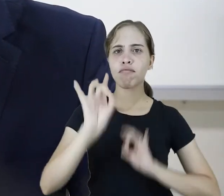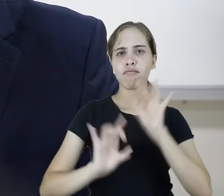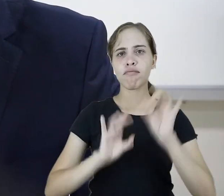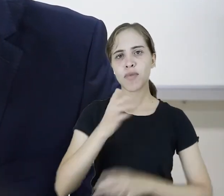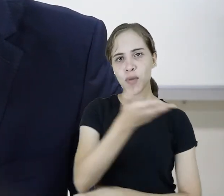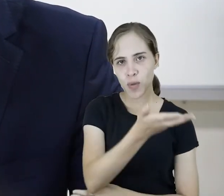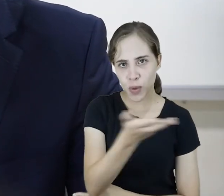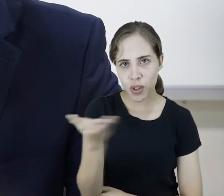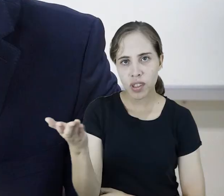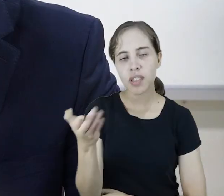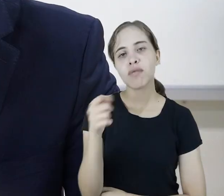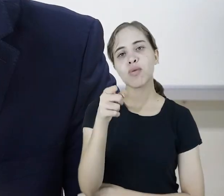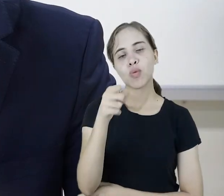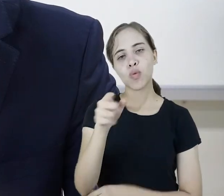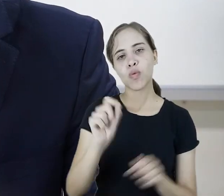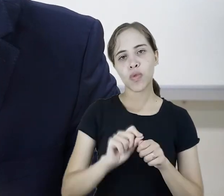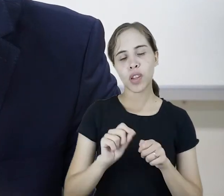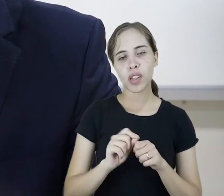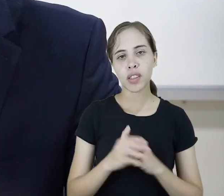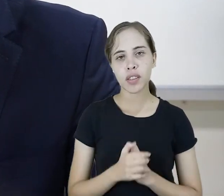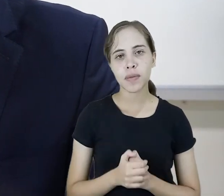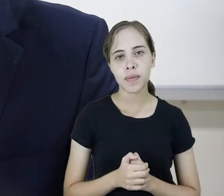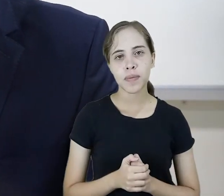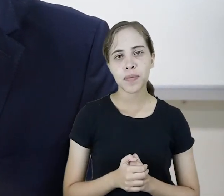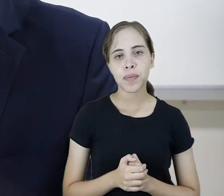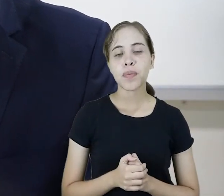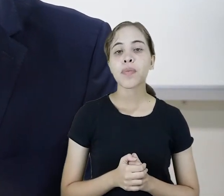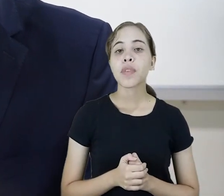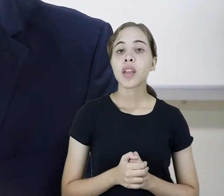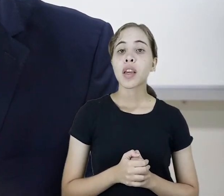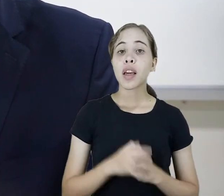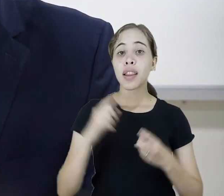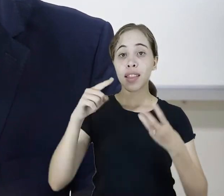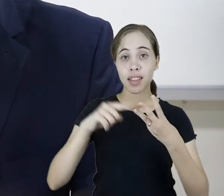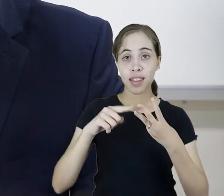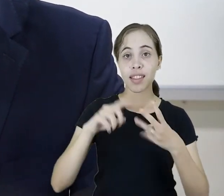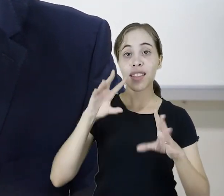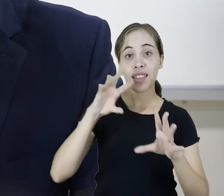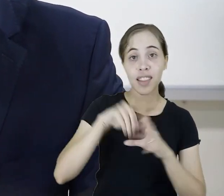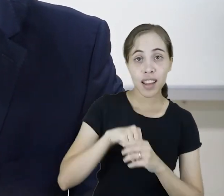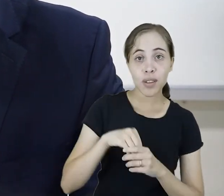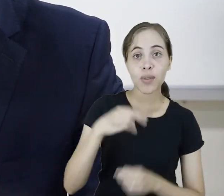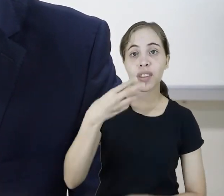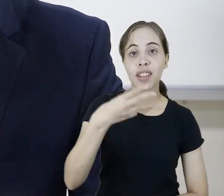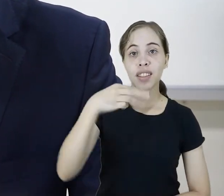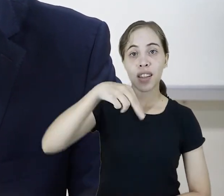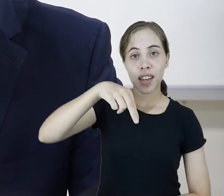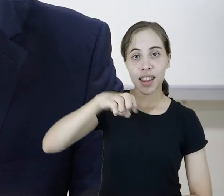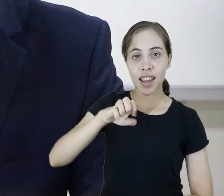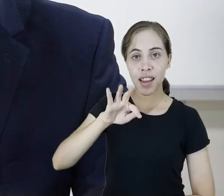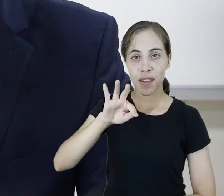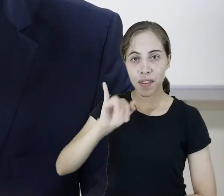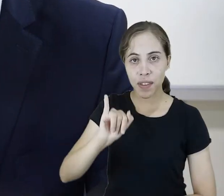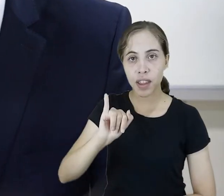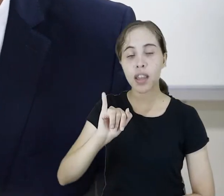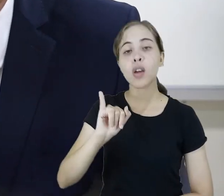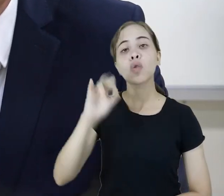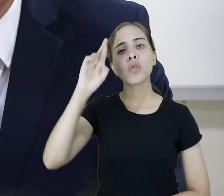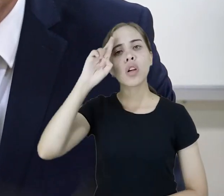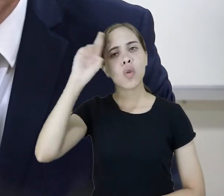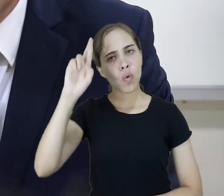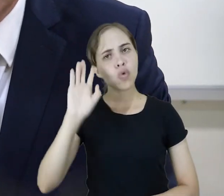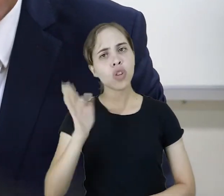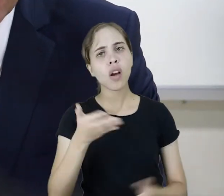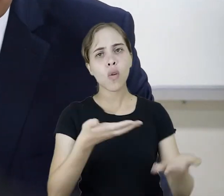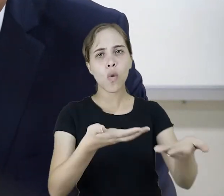enquanto você faz isso? Em 3 Nefi 17, o Senhor fez um convite